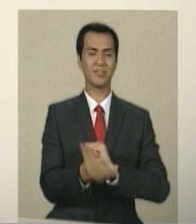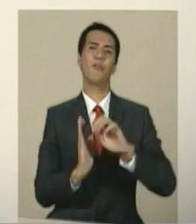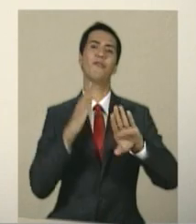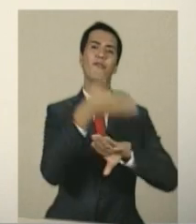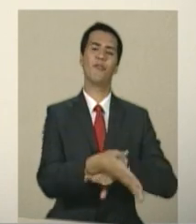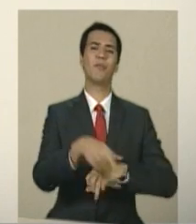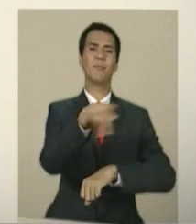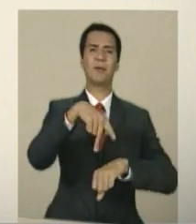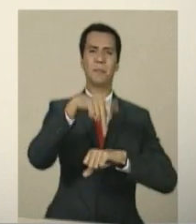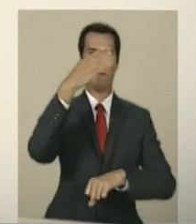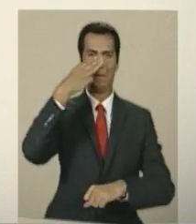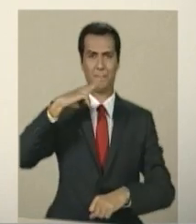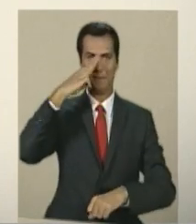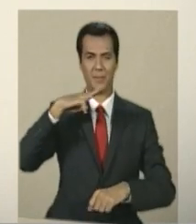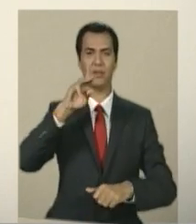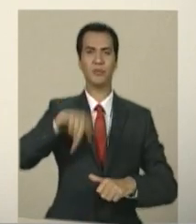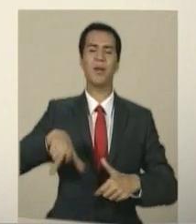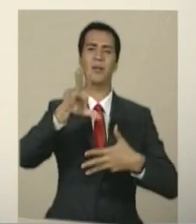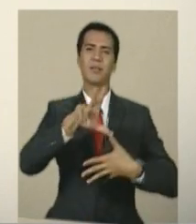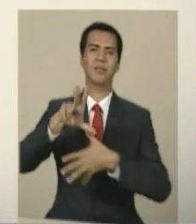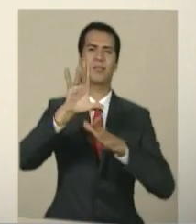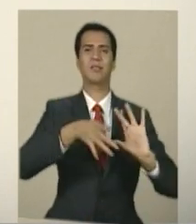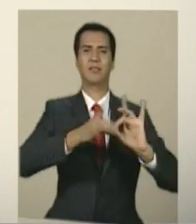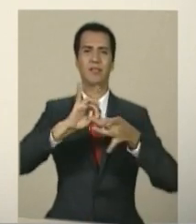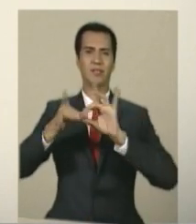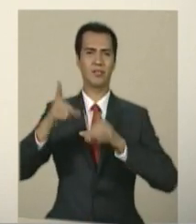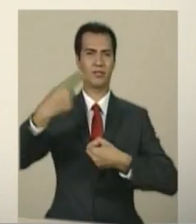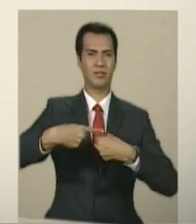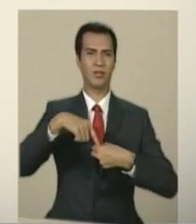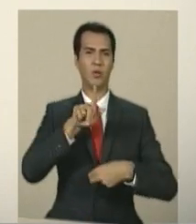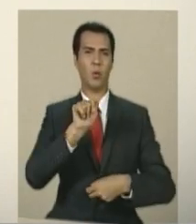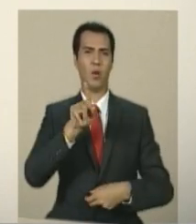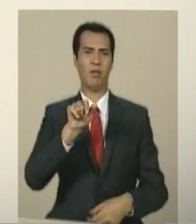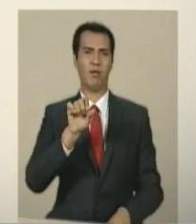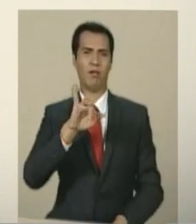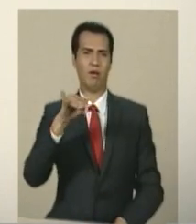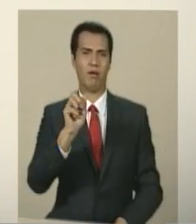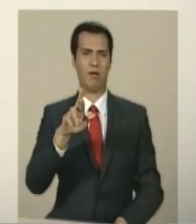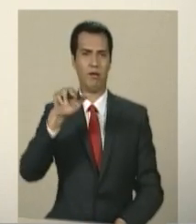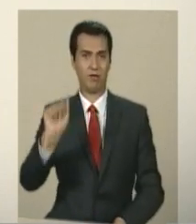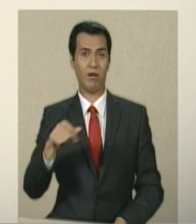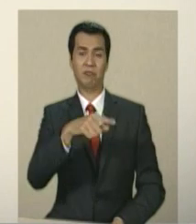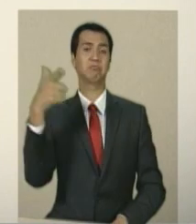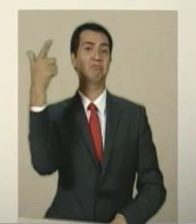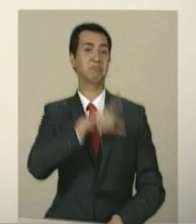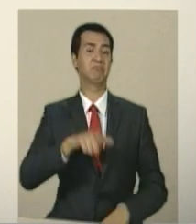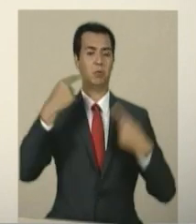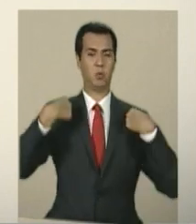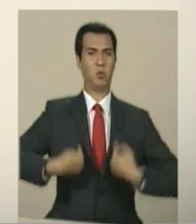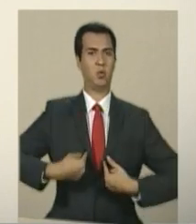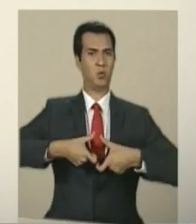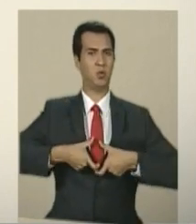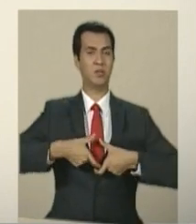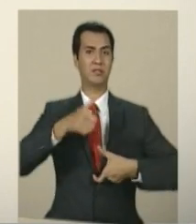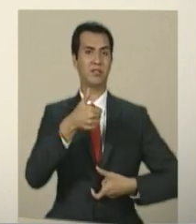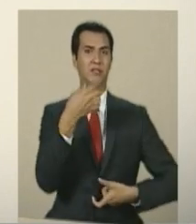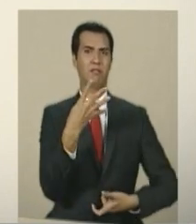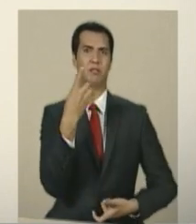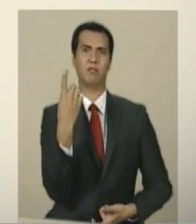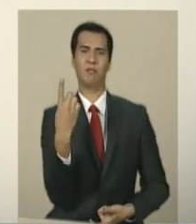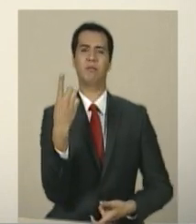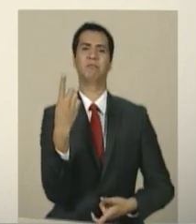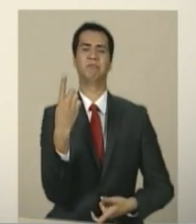participaram dos jogos pan-americanos em Guadalajara eles conquistaram 141 medalhas No